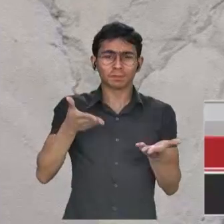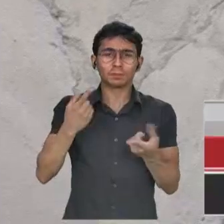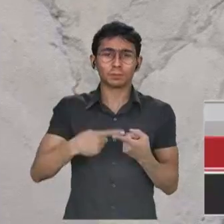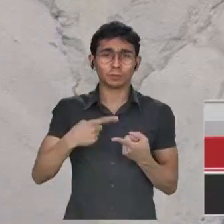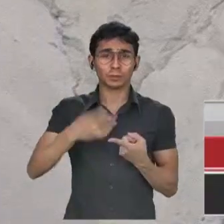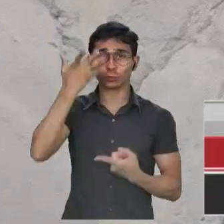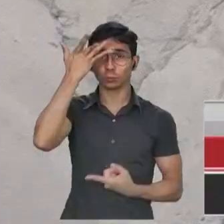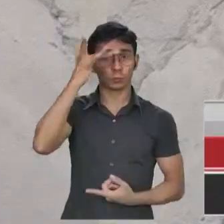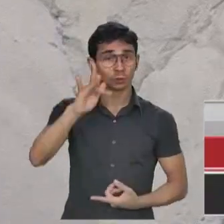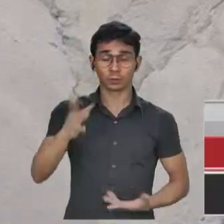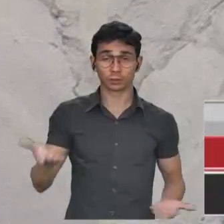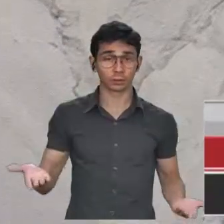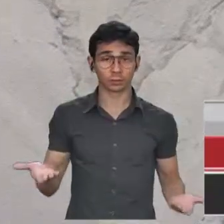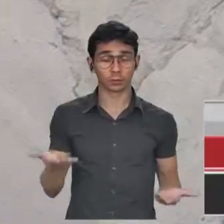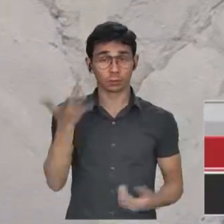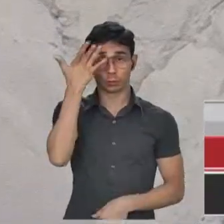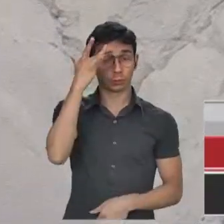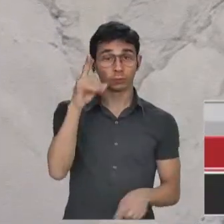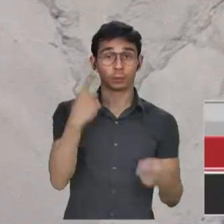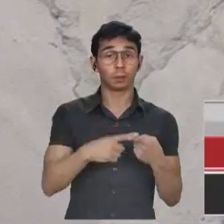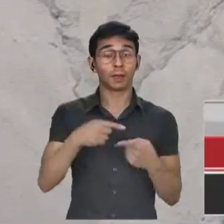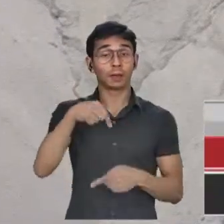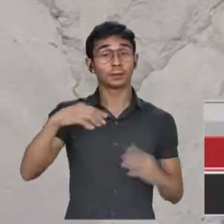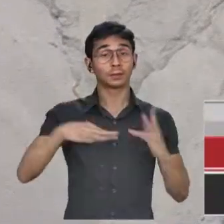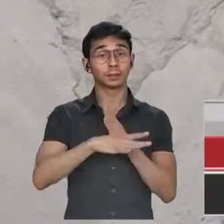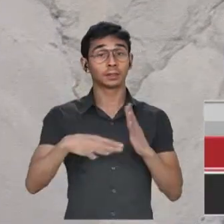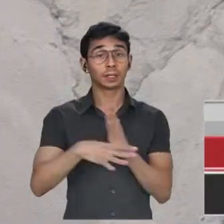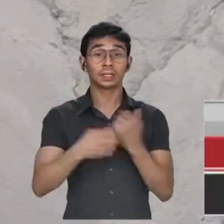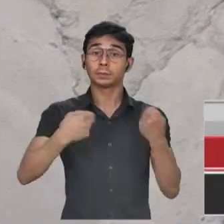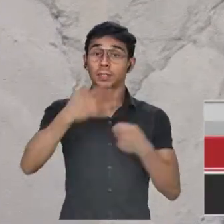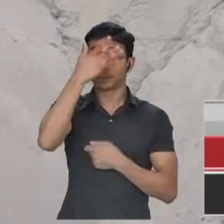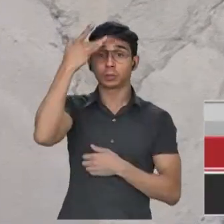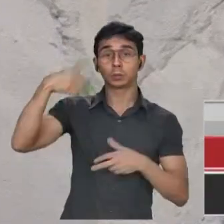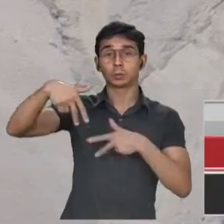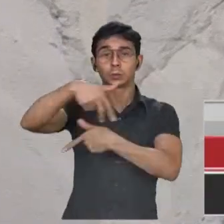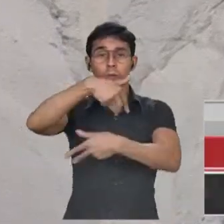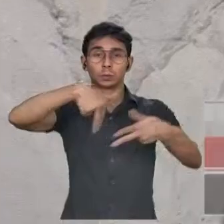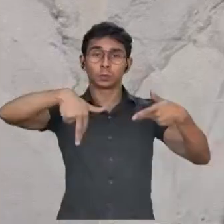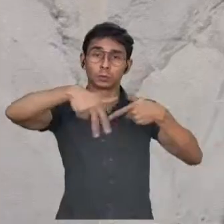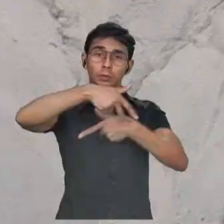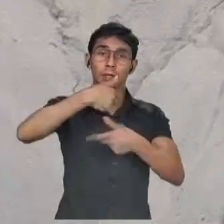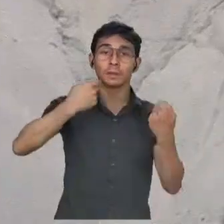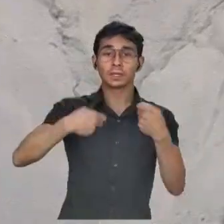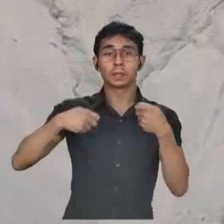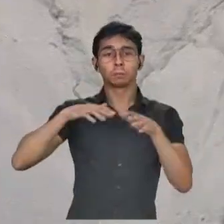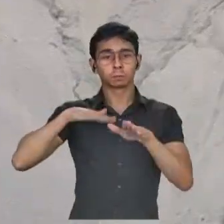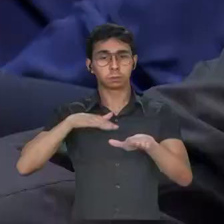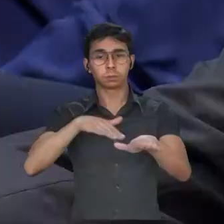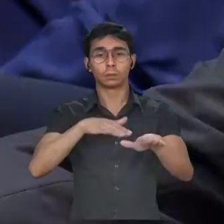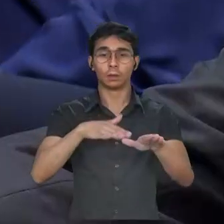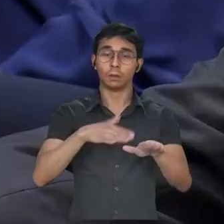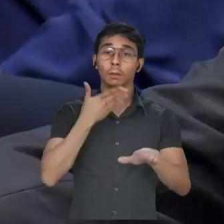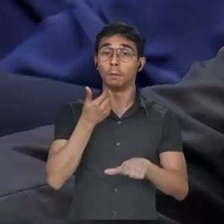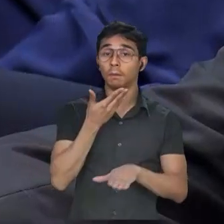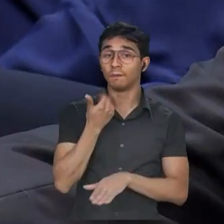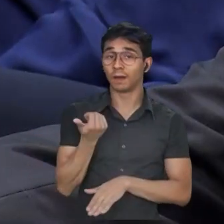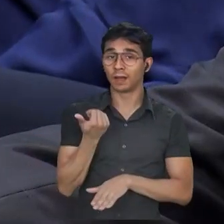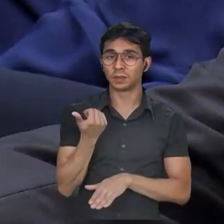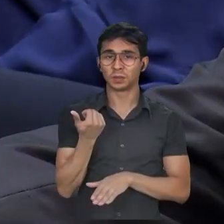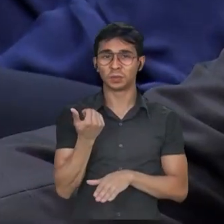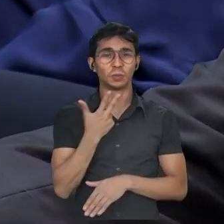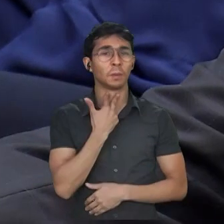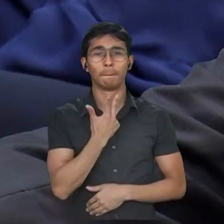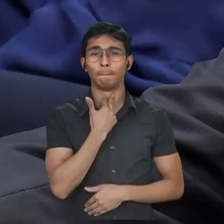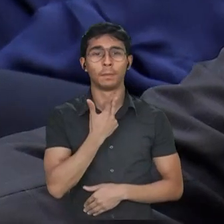parque porque a cidade precisa é de locomoção a cidade precisa de mobilidade e não destruir a mobilidade e no